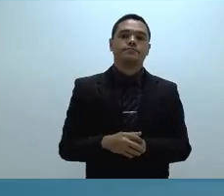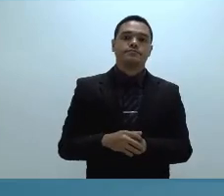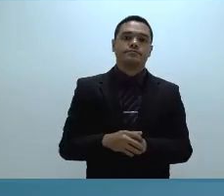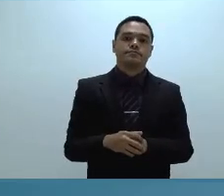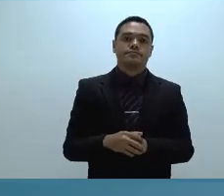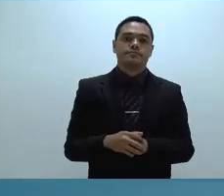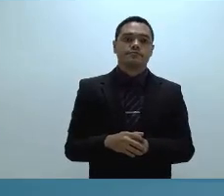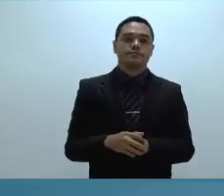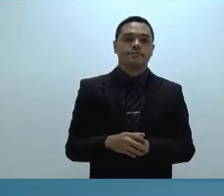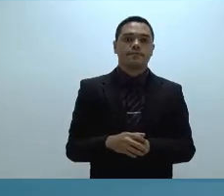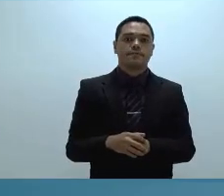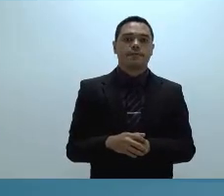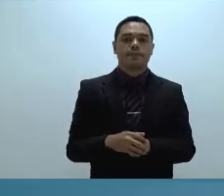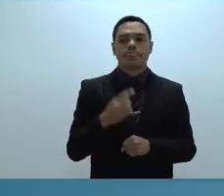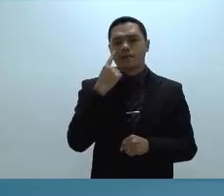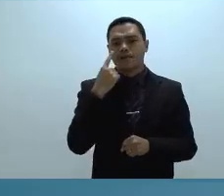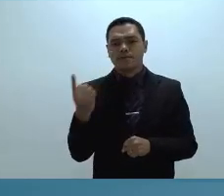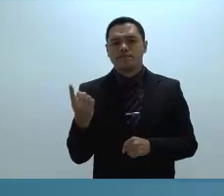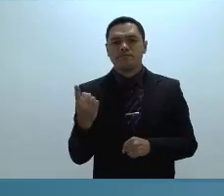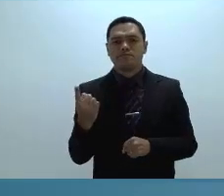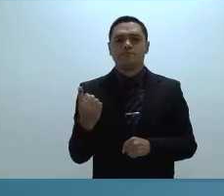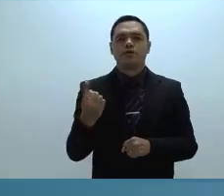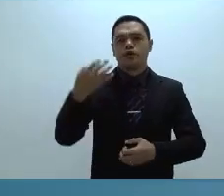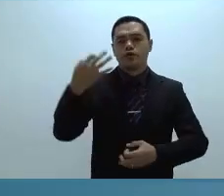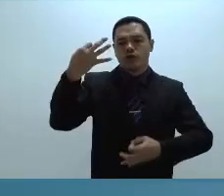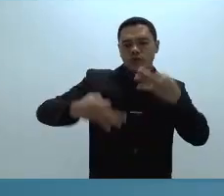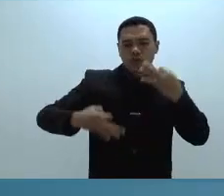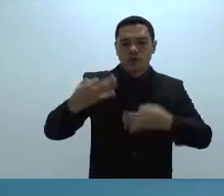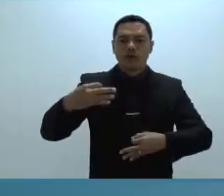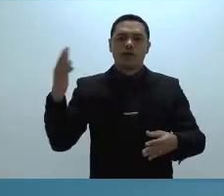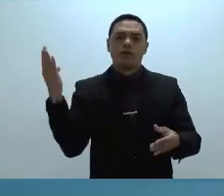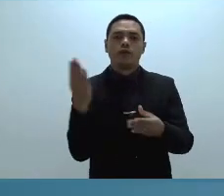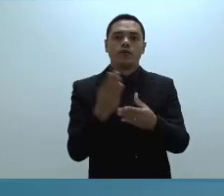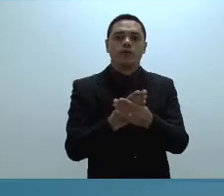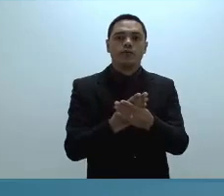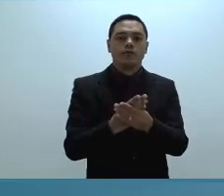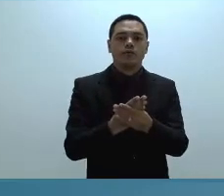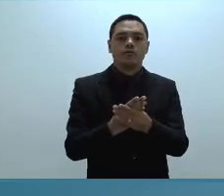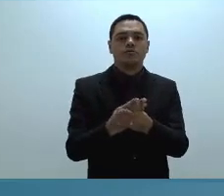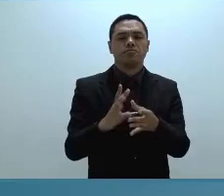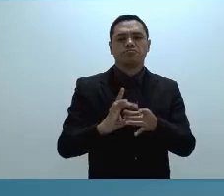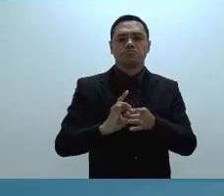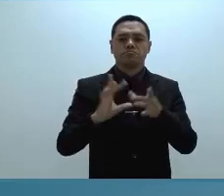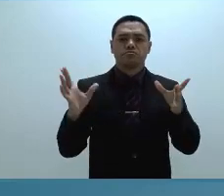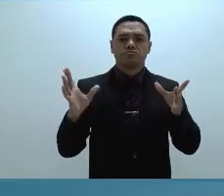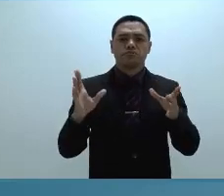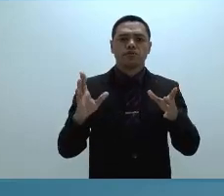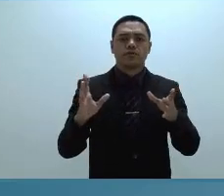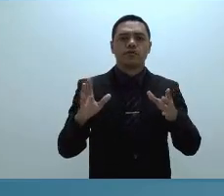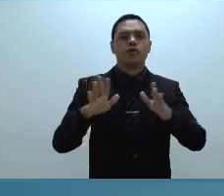precedente obrigatório, teve origem em processo físico do sistema livre, que foi levado a julgamento em sessão ordinária do plenário